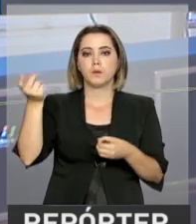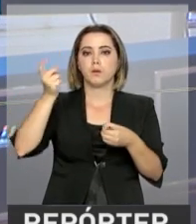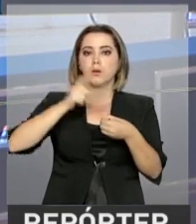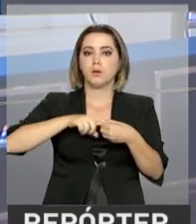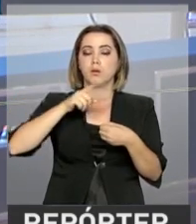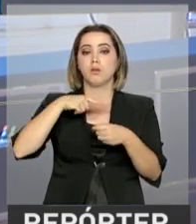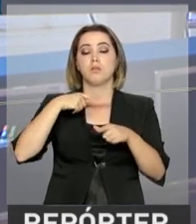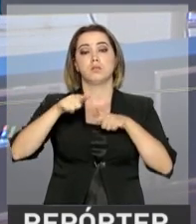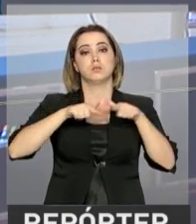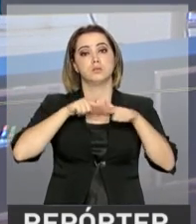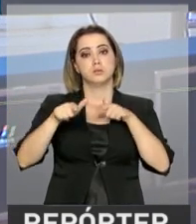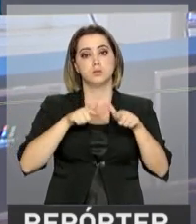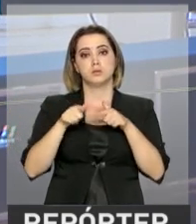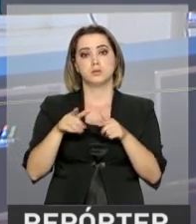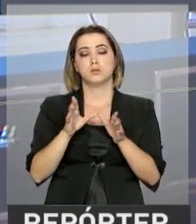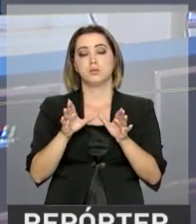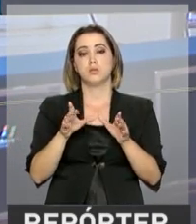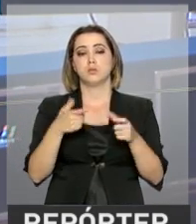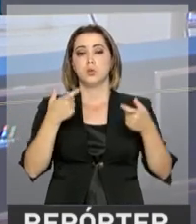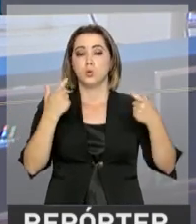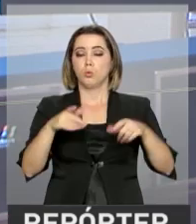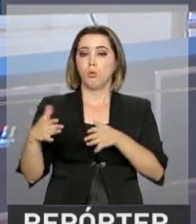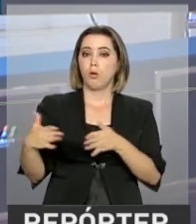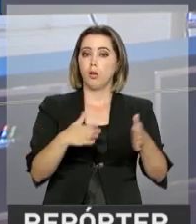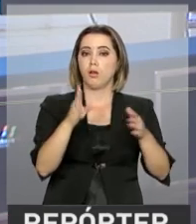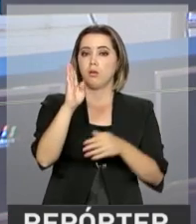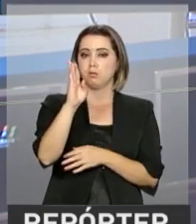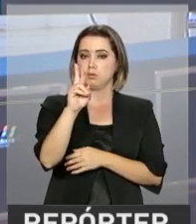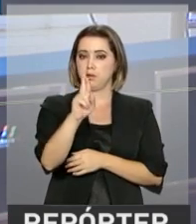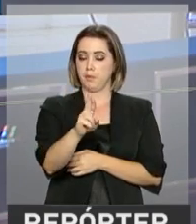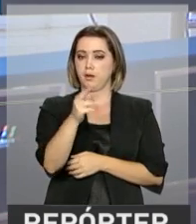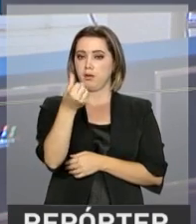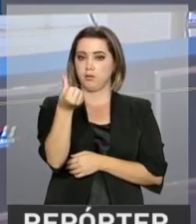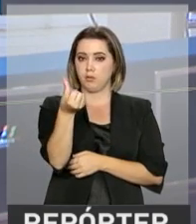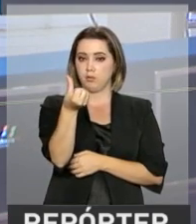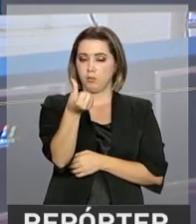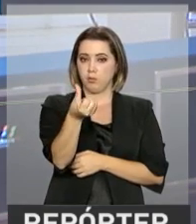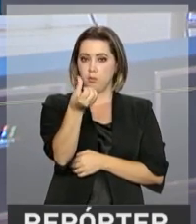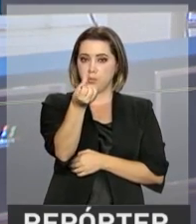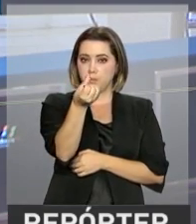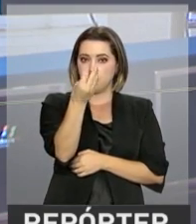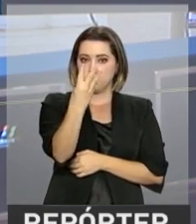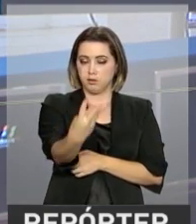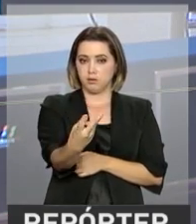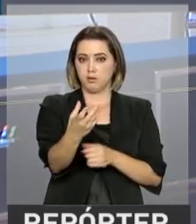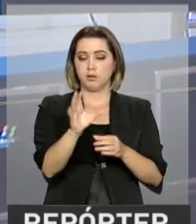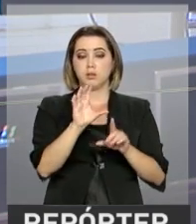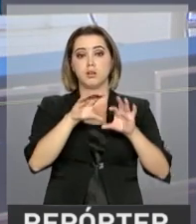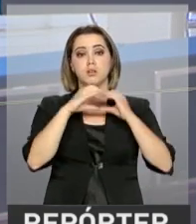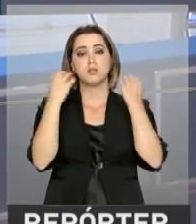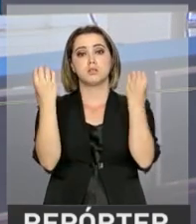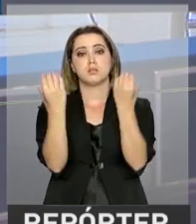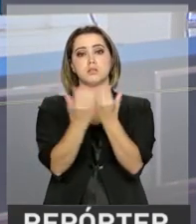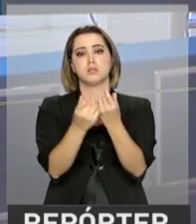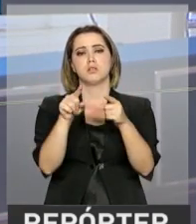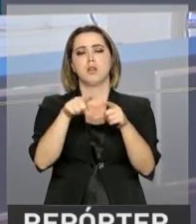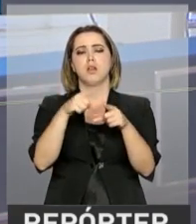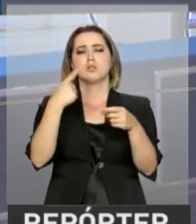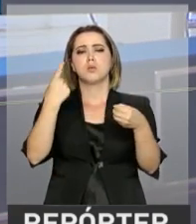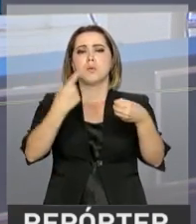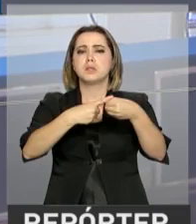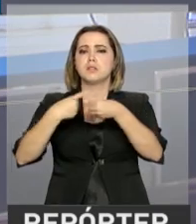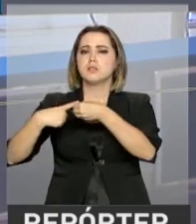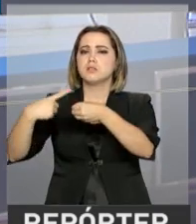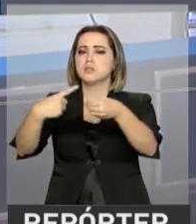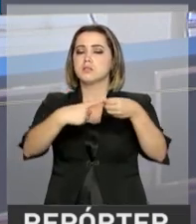níveis operacionais em um trecho da BR 1663 entre as comunidades de Santa Luzia e Bela Vista do caracol